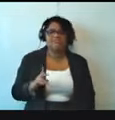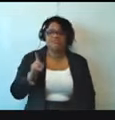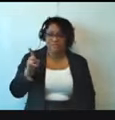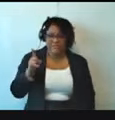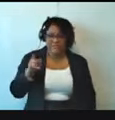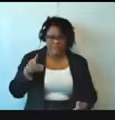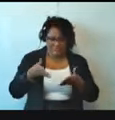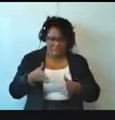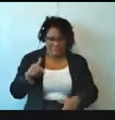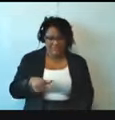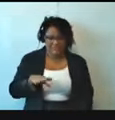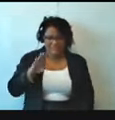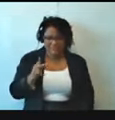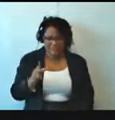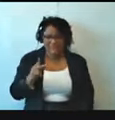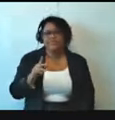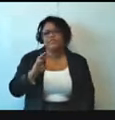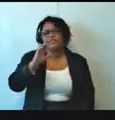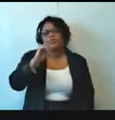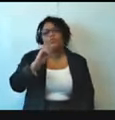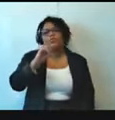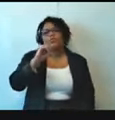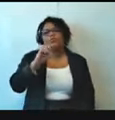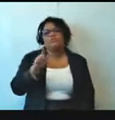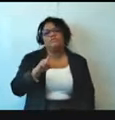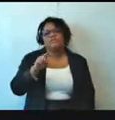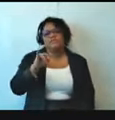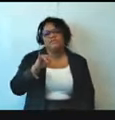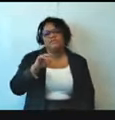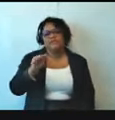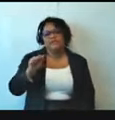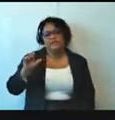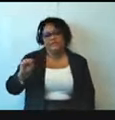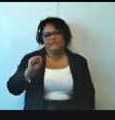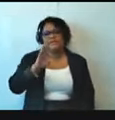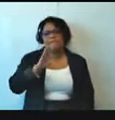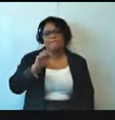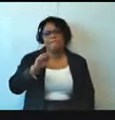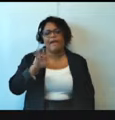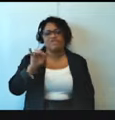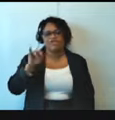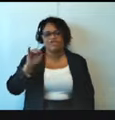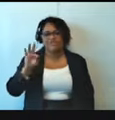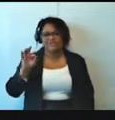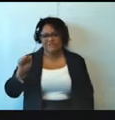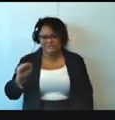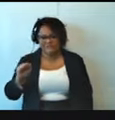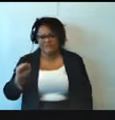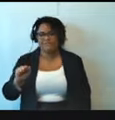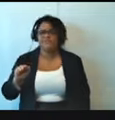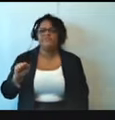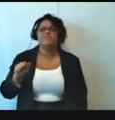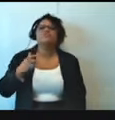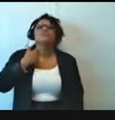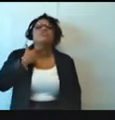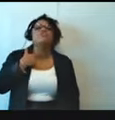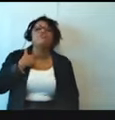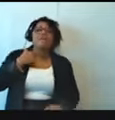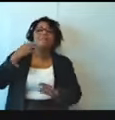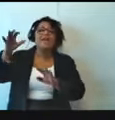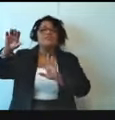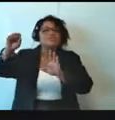Osias Batista, e eu gostaria que ele fosse junto comigo para essa audiência